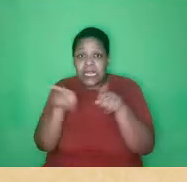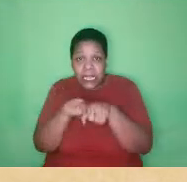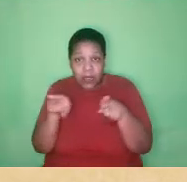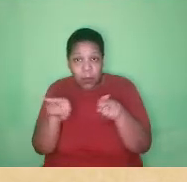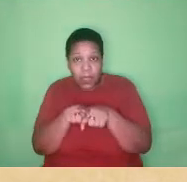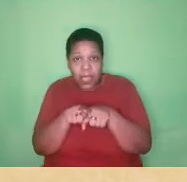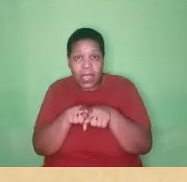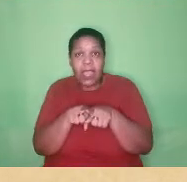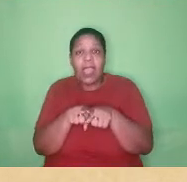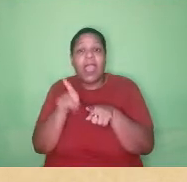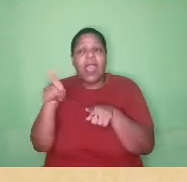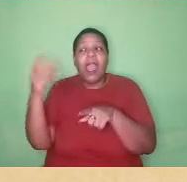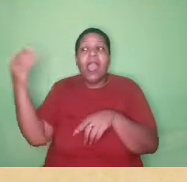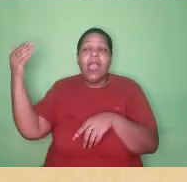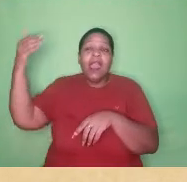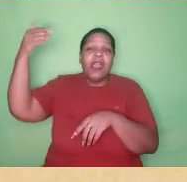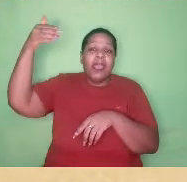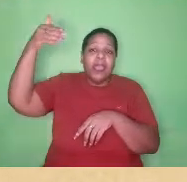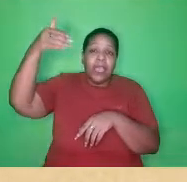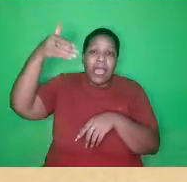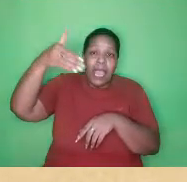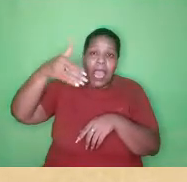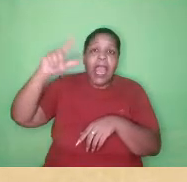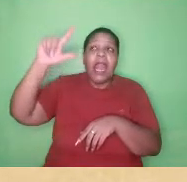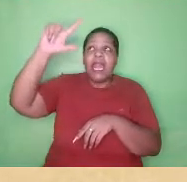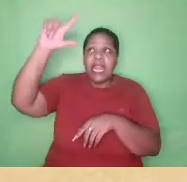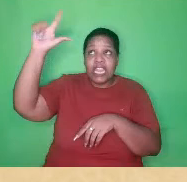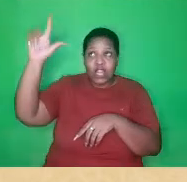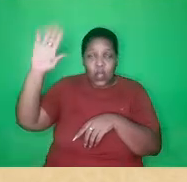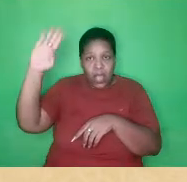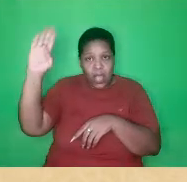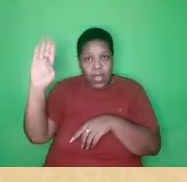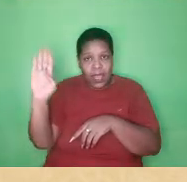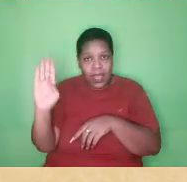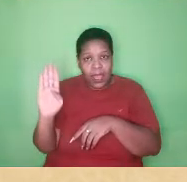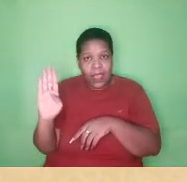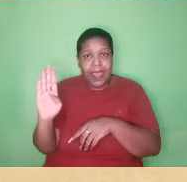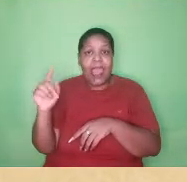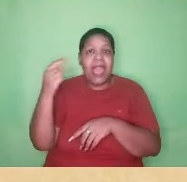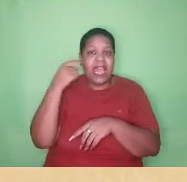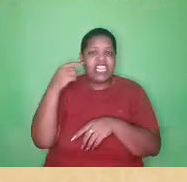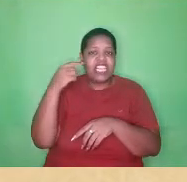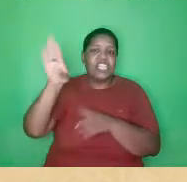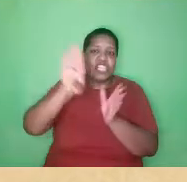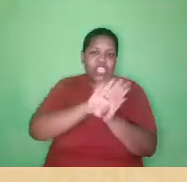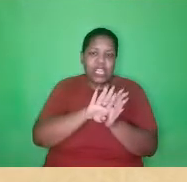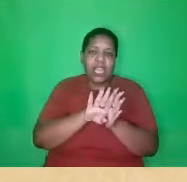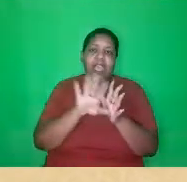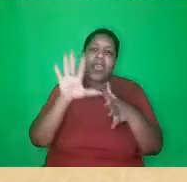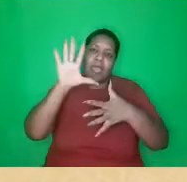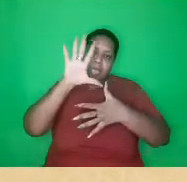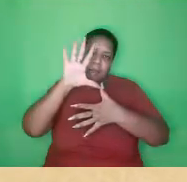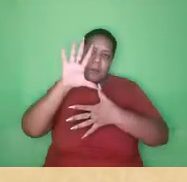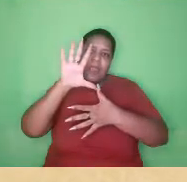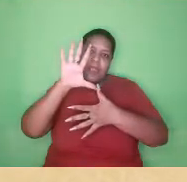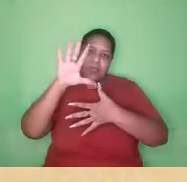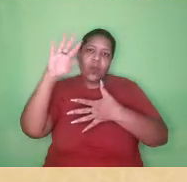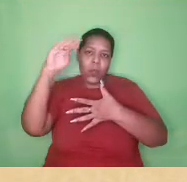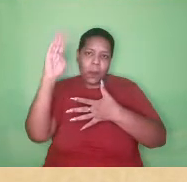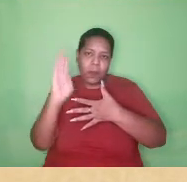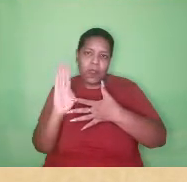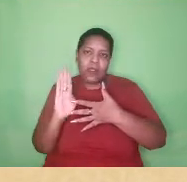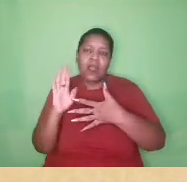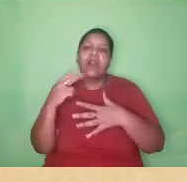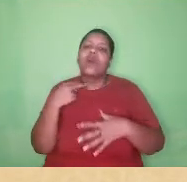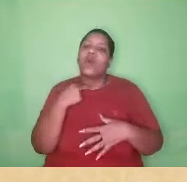são trazidos para o litoral africano e vêm para as Américas, no caso brasileiro, e também ocupam a cidade.